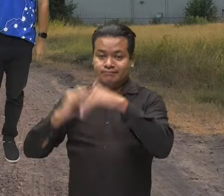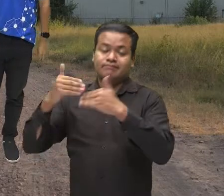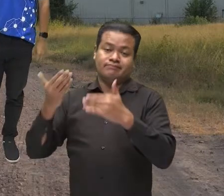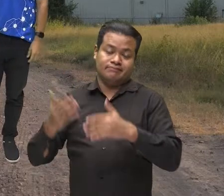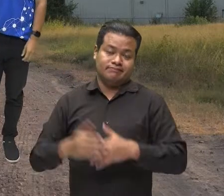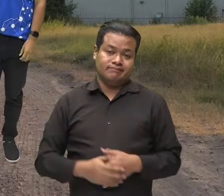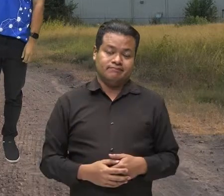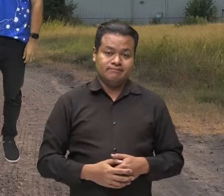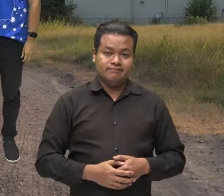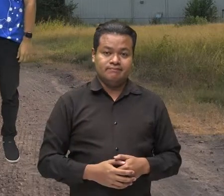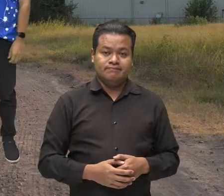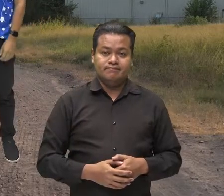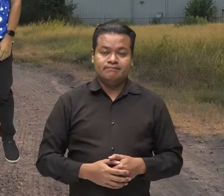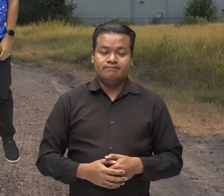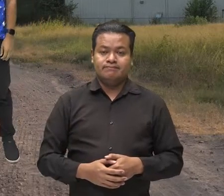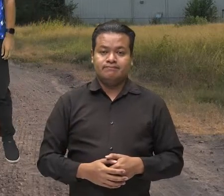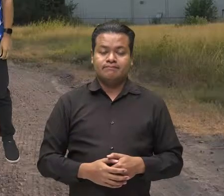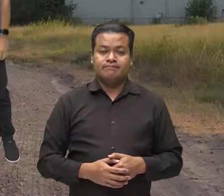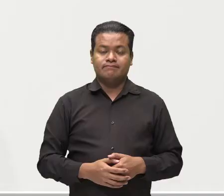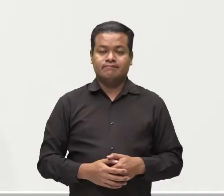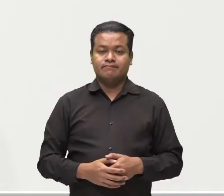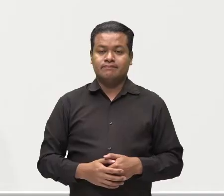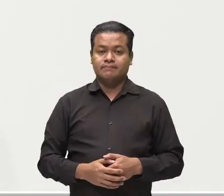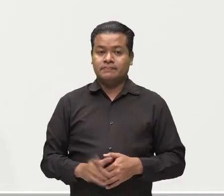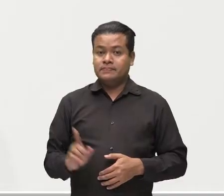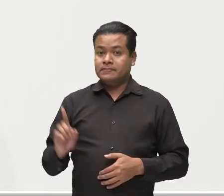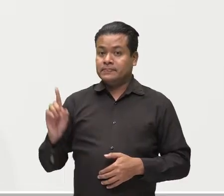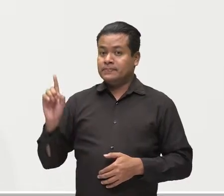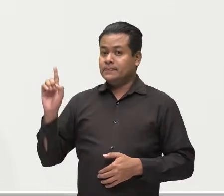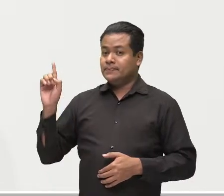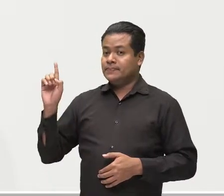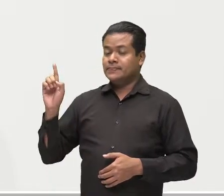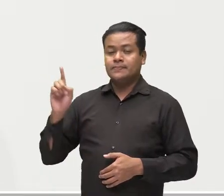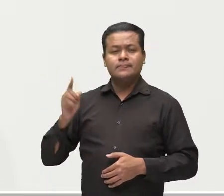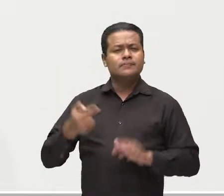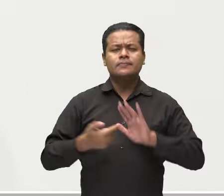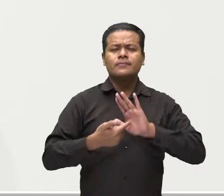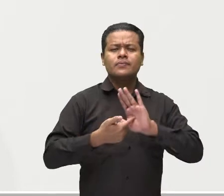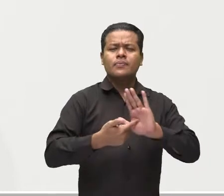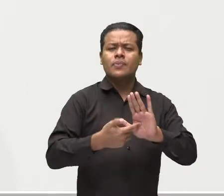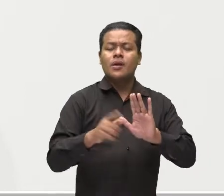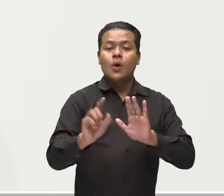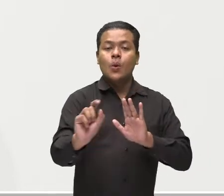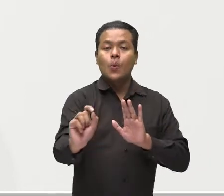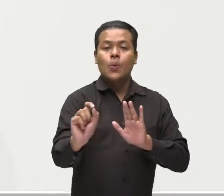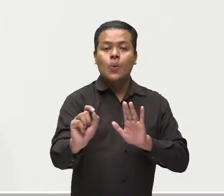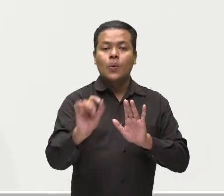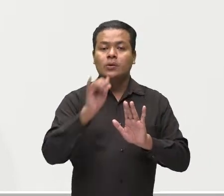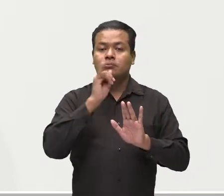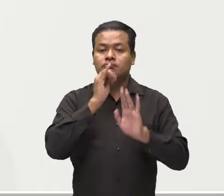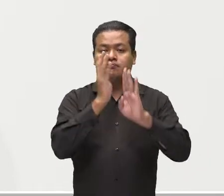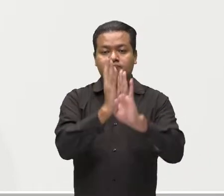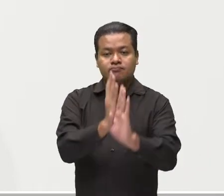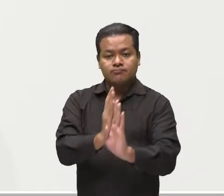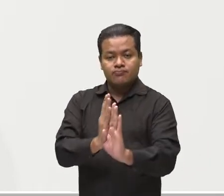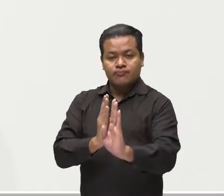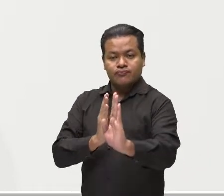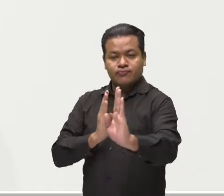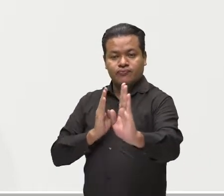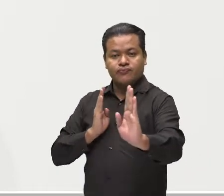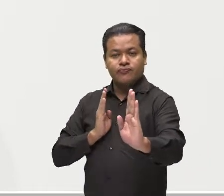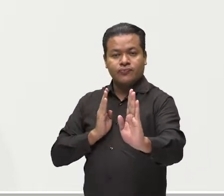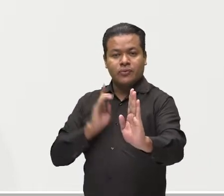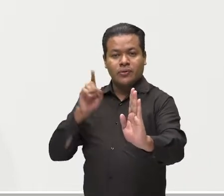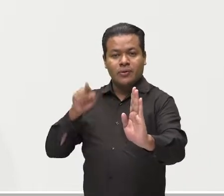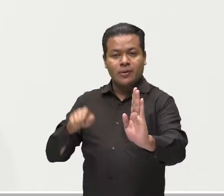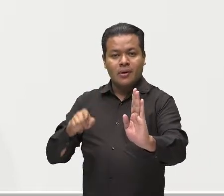gente vai ver esse mapa, a gente vai analisar esse mapa aí junto aí comigo, né? Que mostra exatamente a fronteira do México com os Estados Unidos,